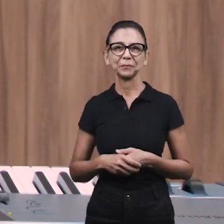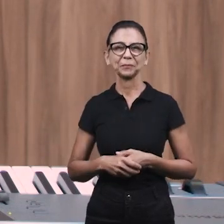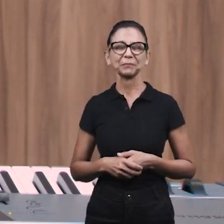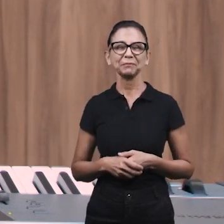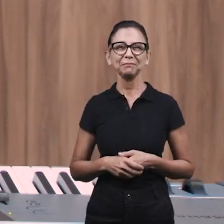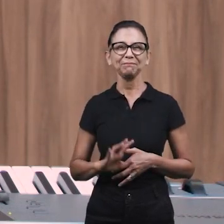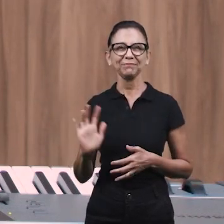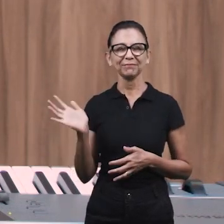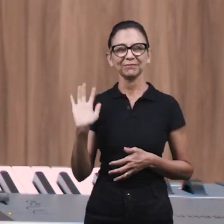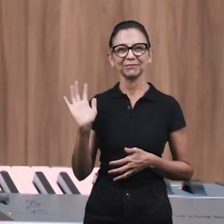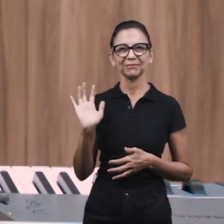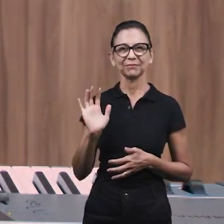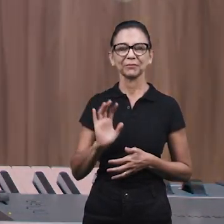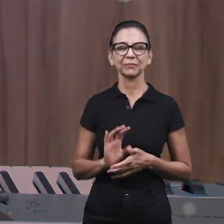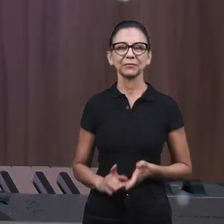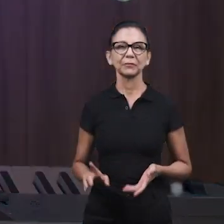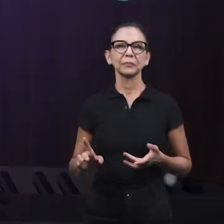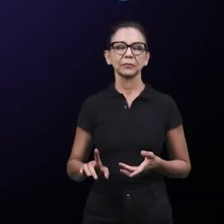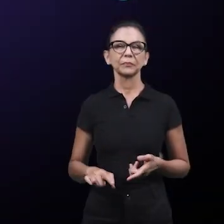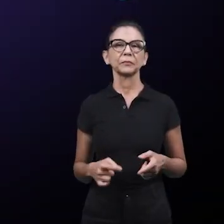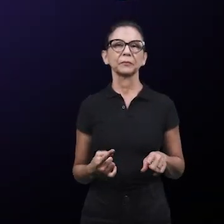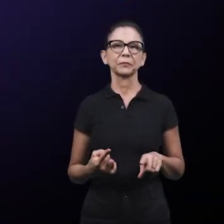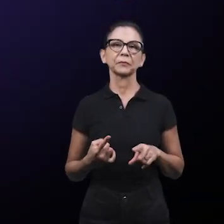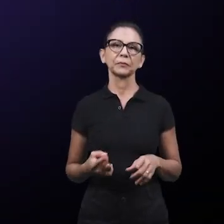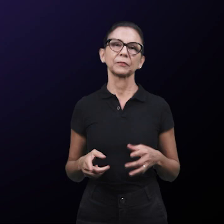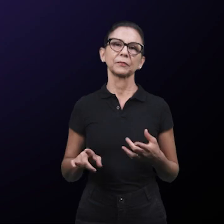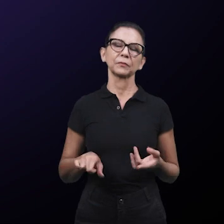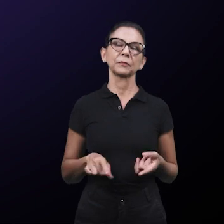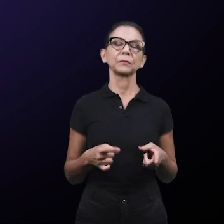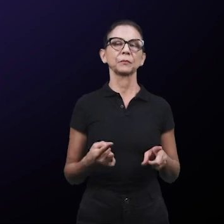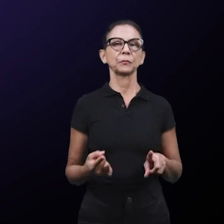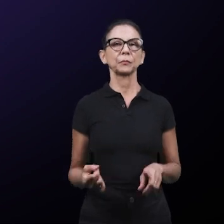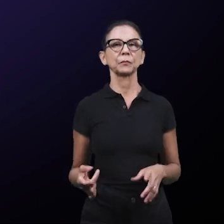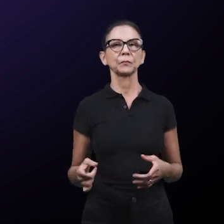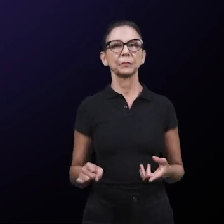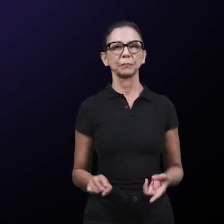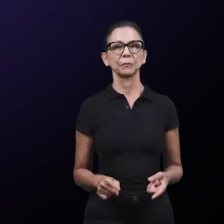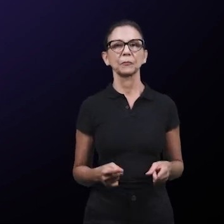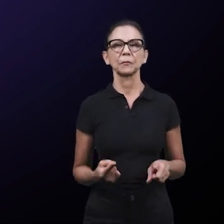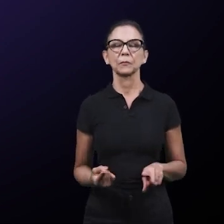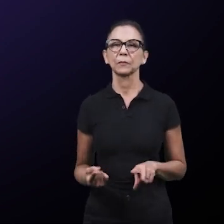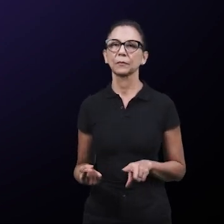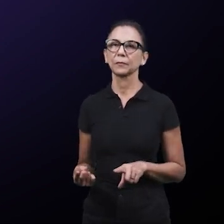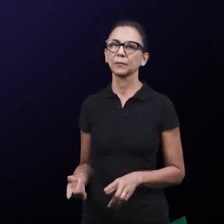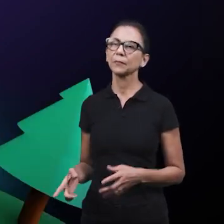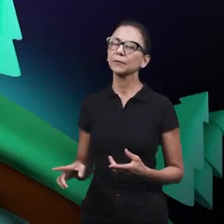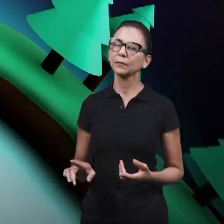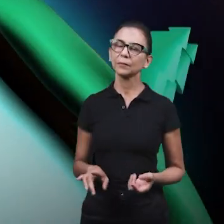Até a próxima aula!